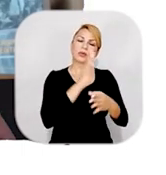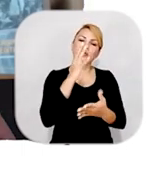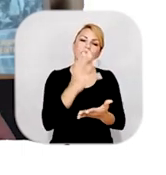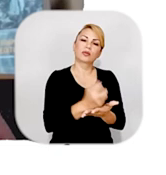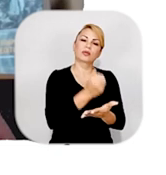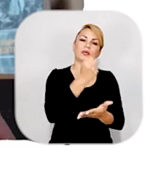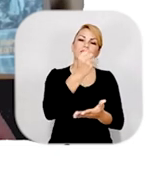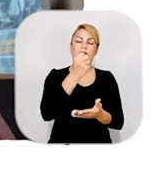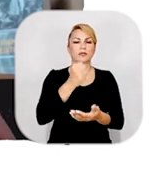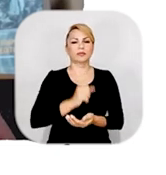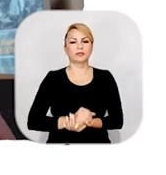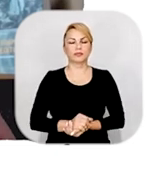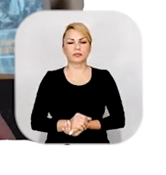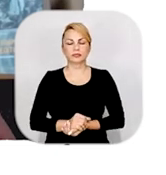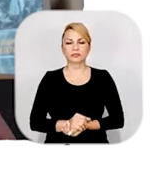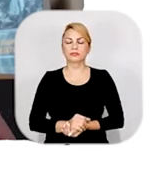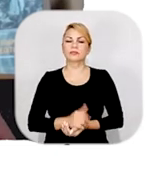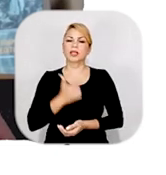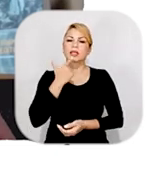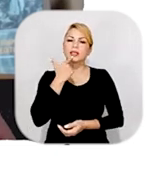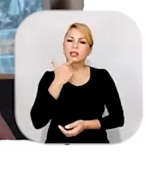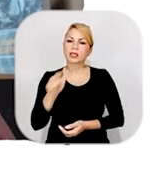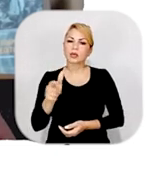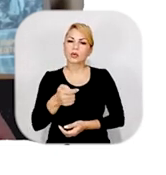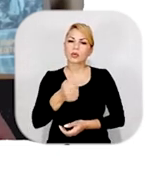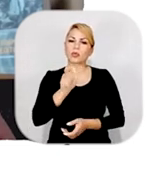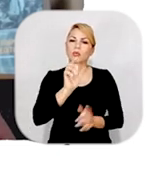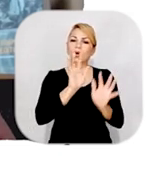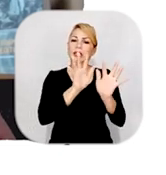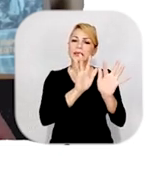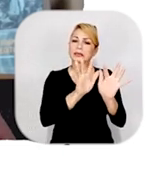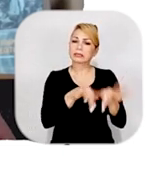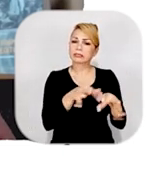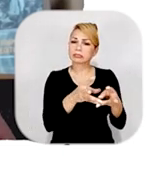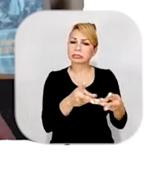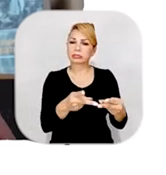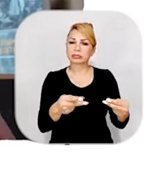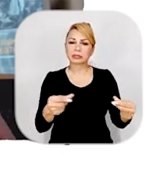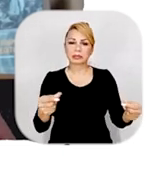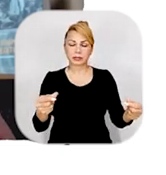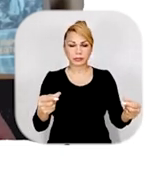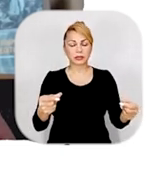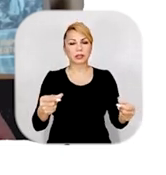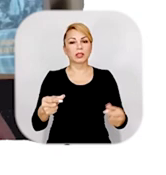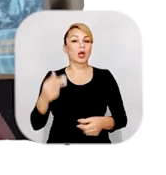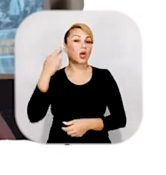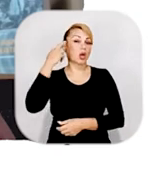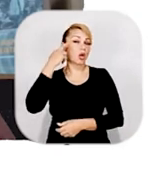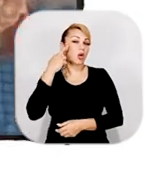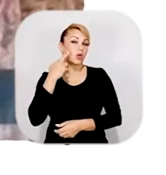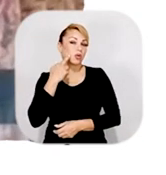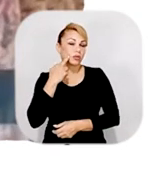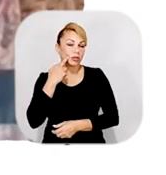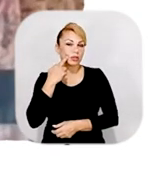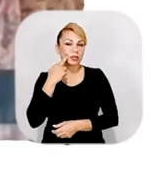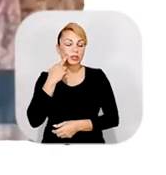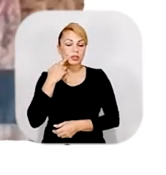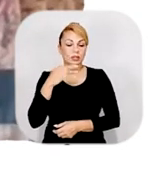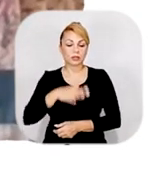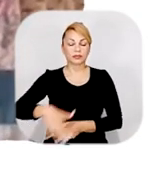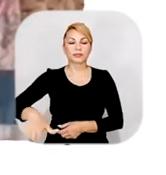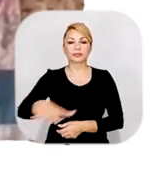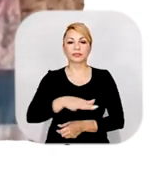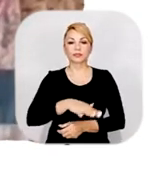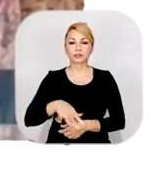que dizer, de línguas que estão à beira de extinção. Né? Rondônia é uma região